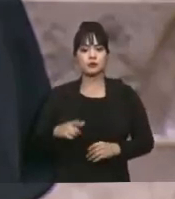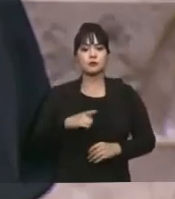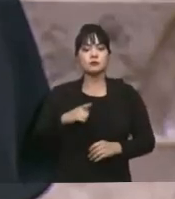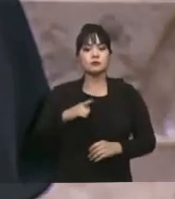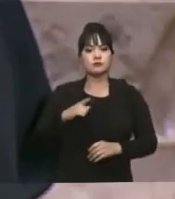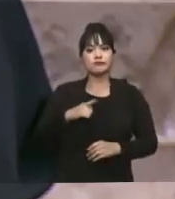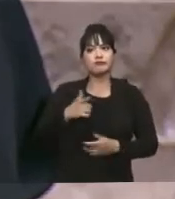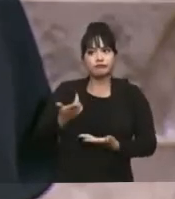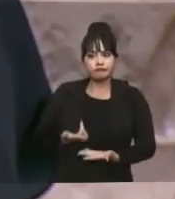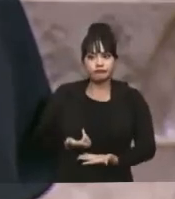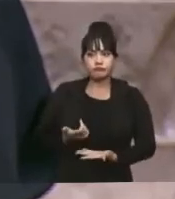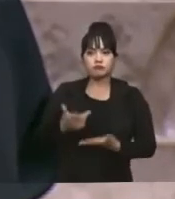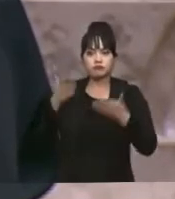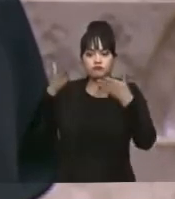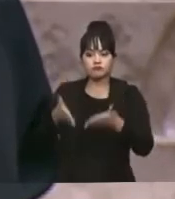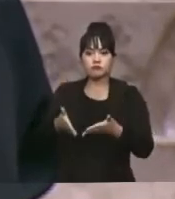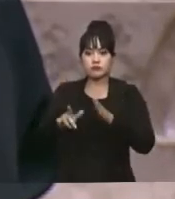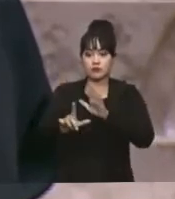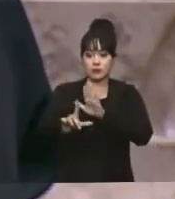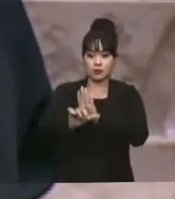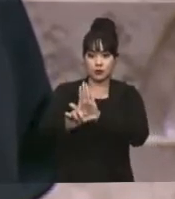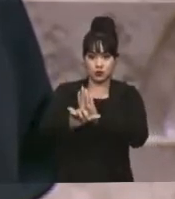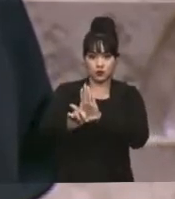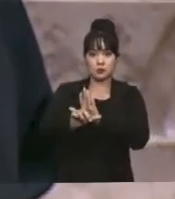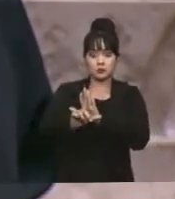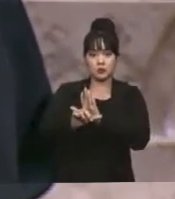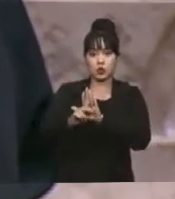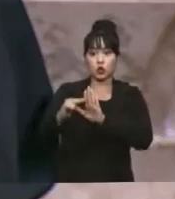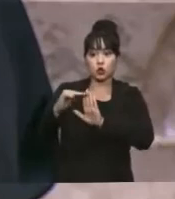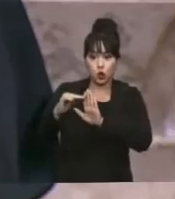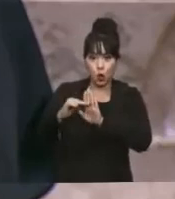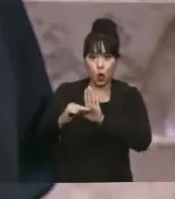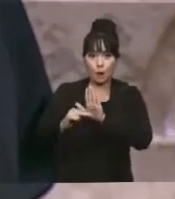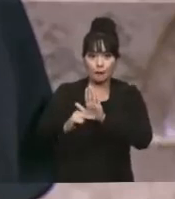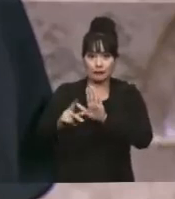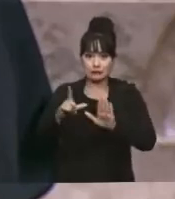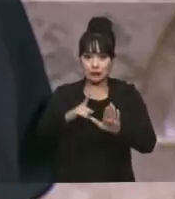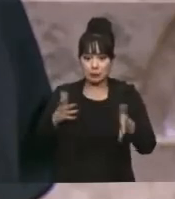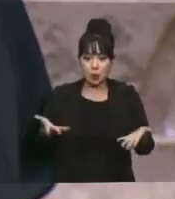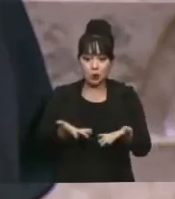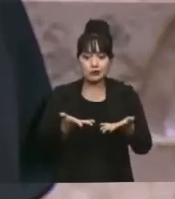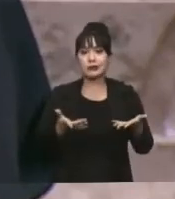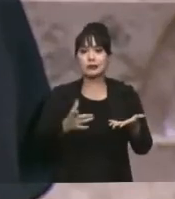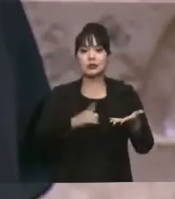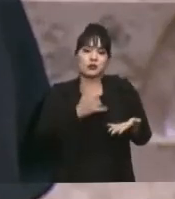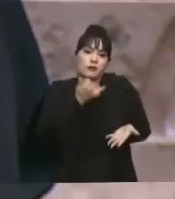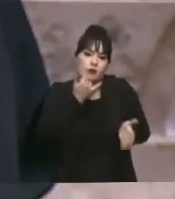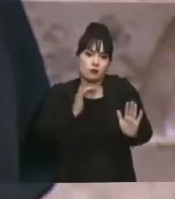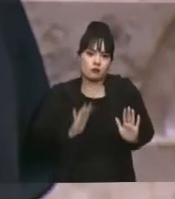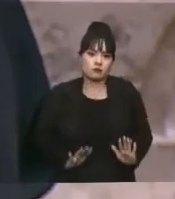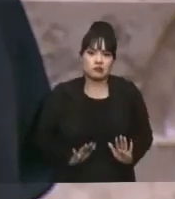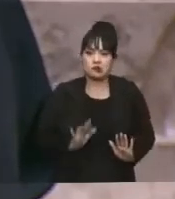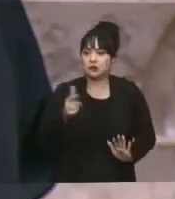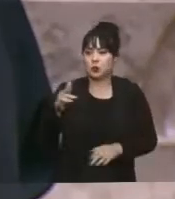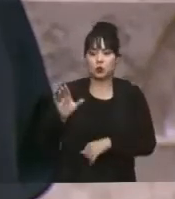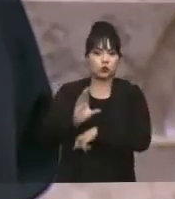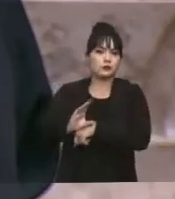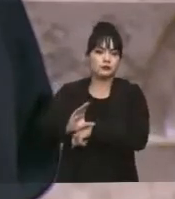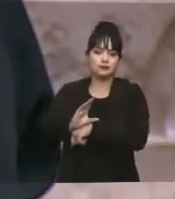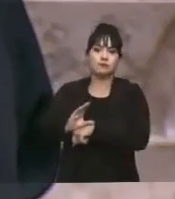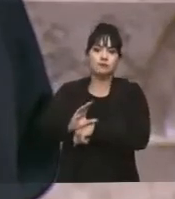Conquanto seja louvável a intenção legislativa, as normas impugnadas padecem data vênia de